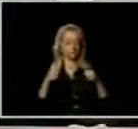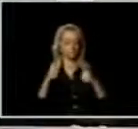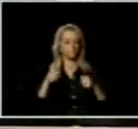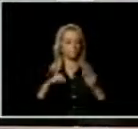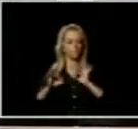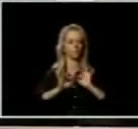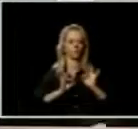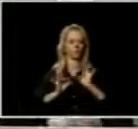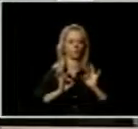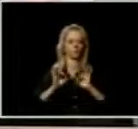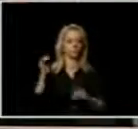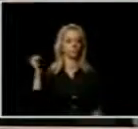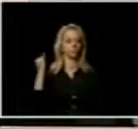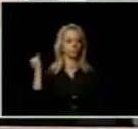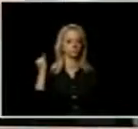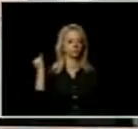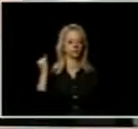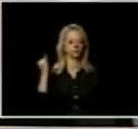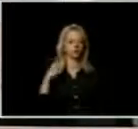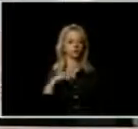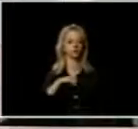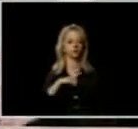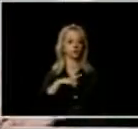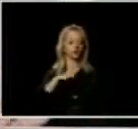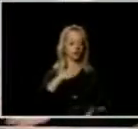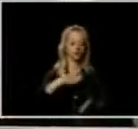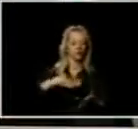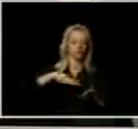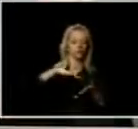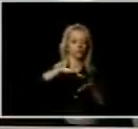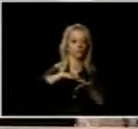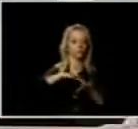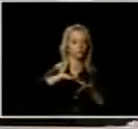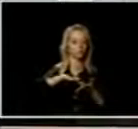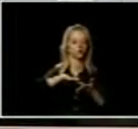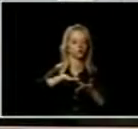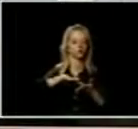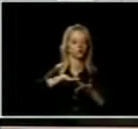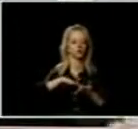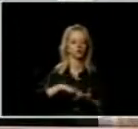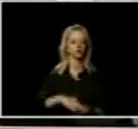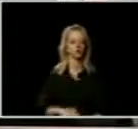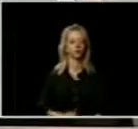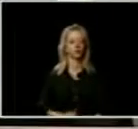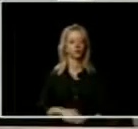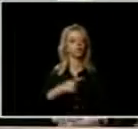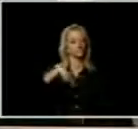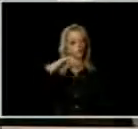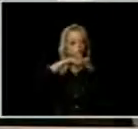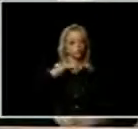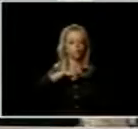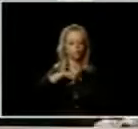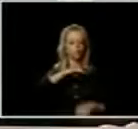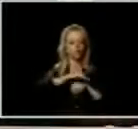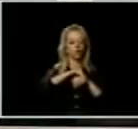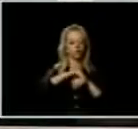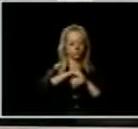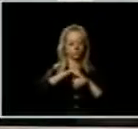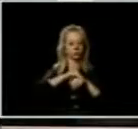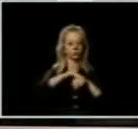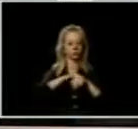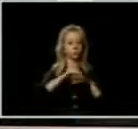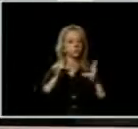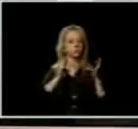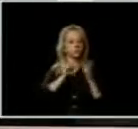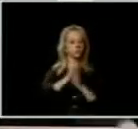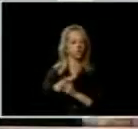social. Nós já pautamos aqui a criação do Fundo Municipal de Proteção aos